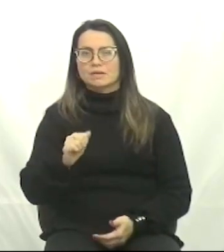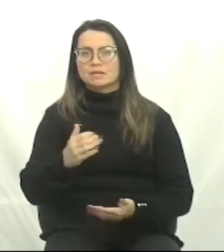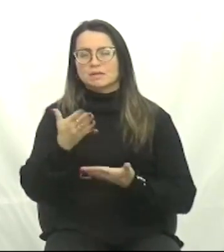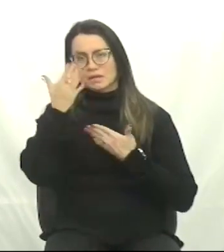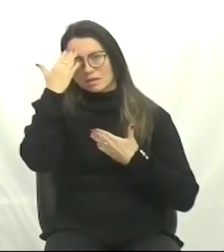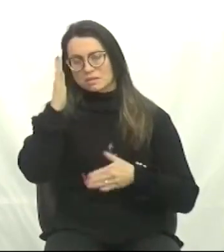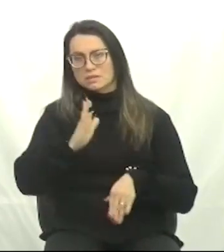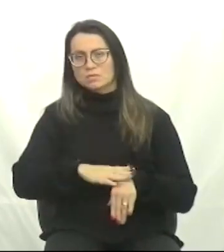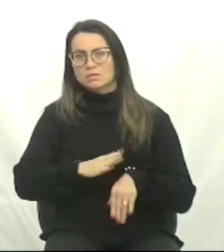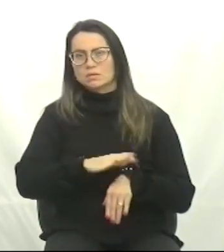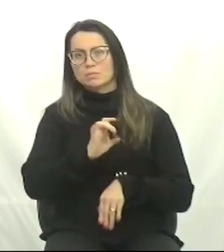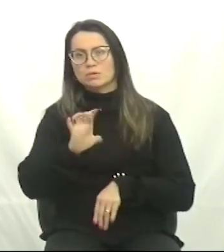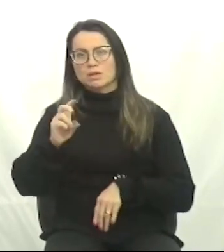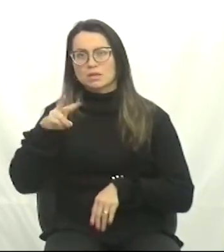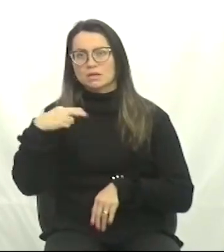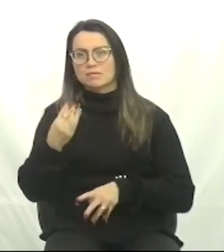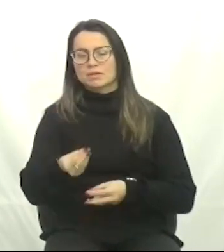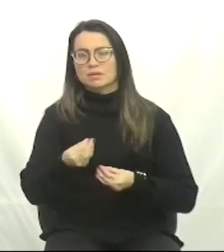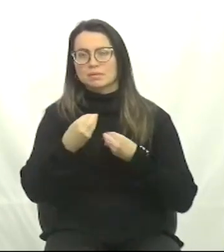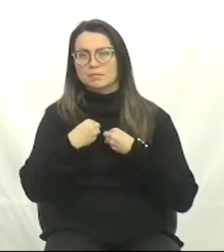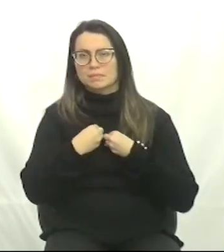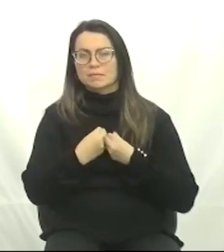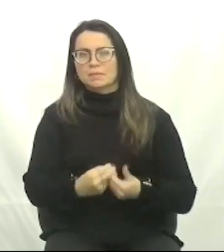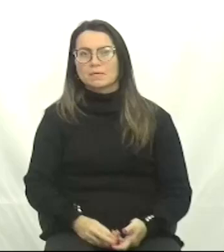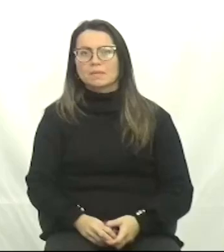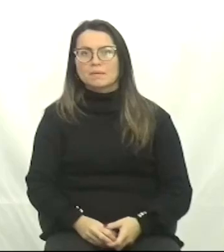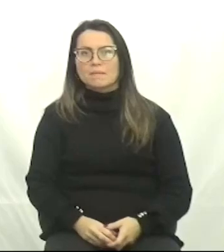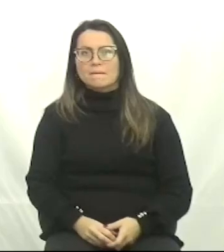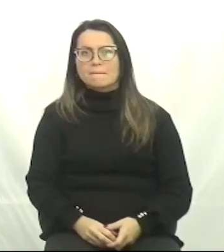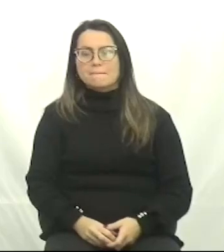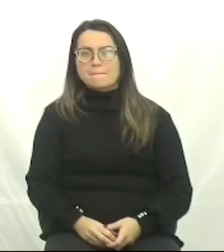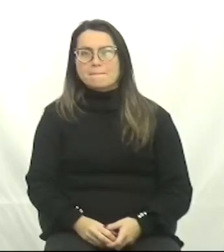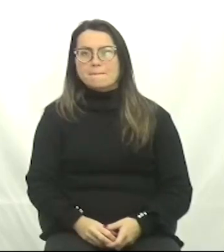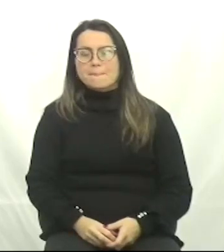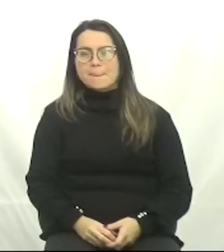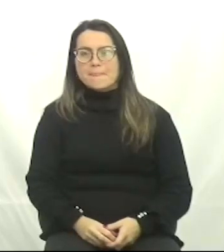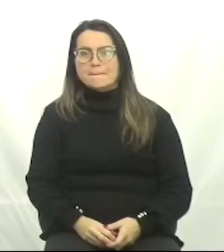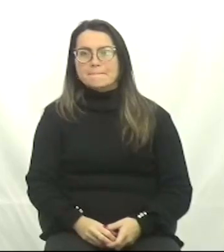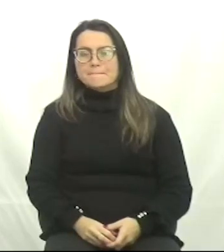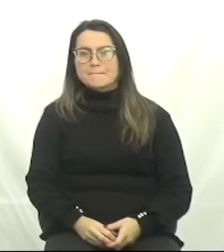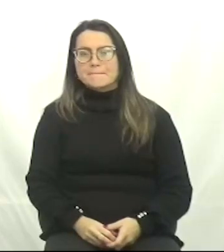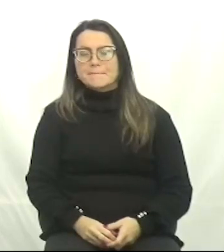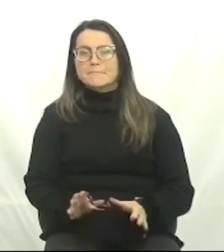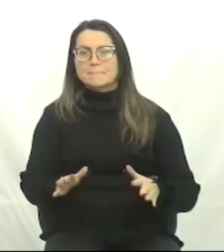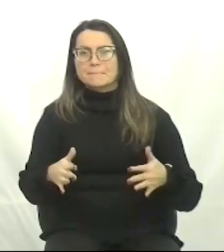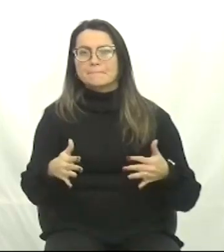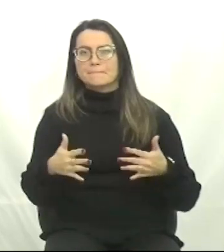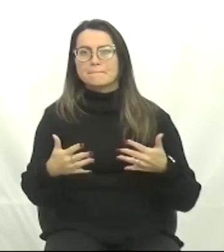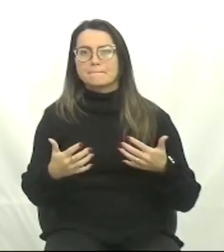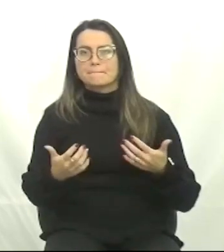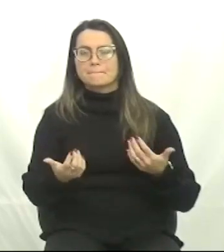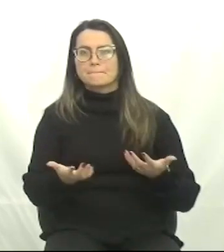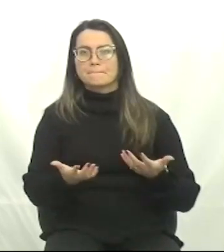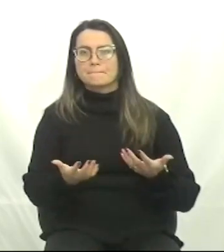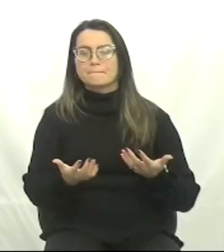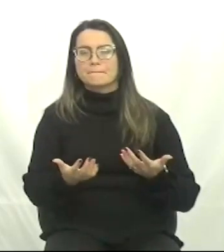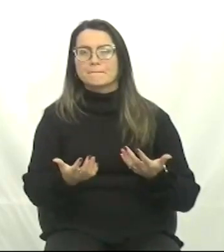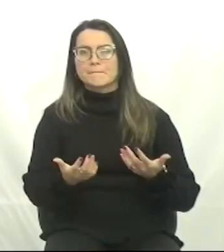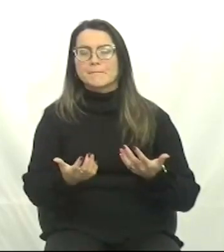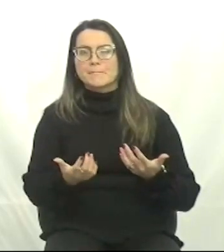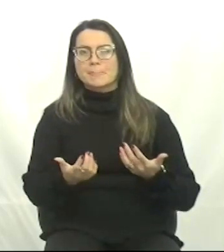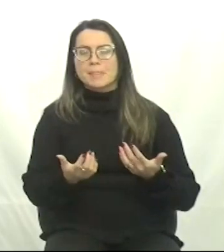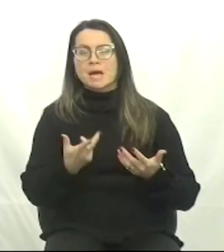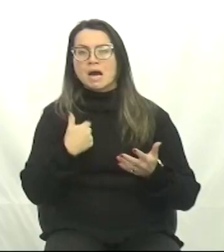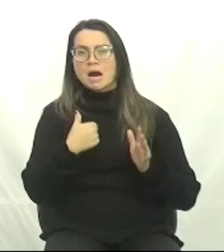tempo dos colegas, né? O fato, senhores vereadores, eu vou apresentar alguns